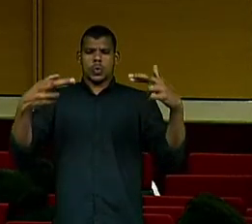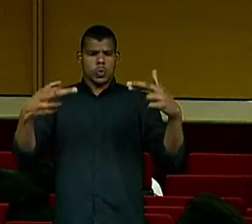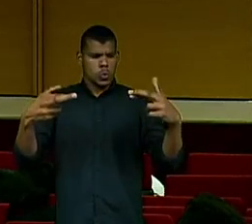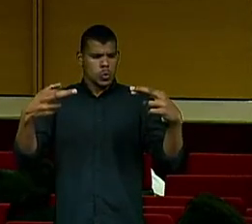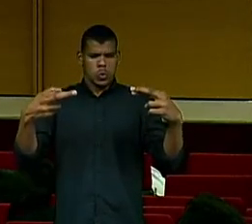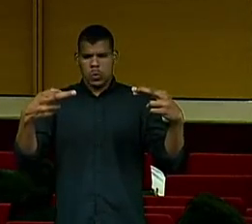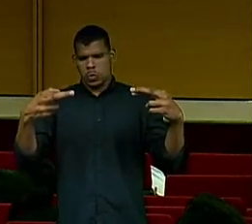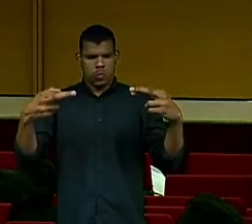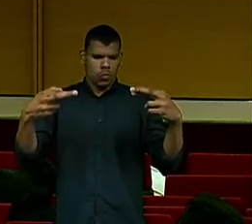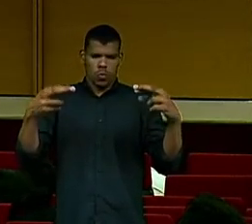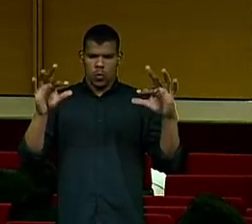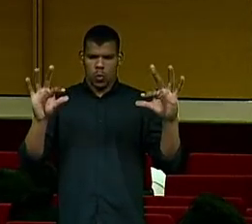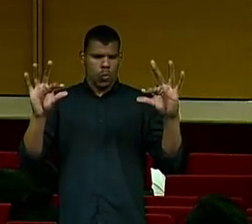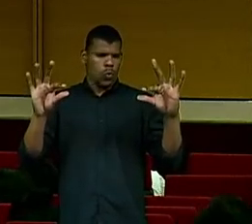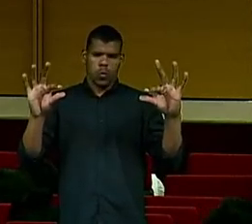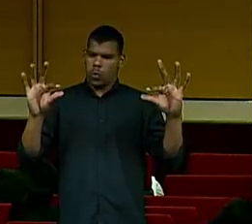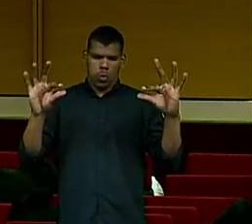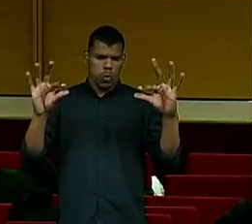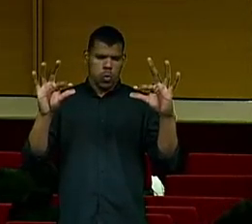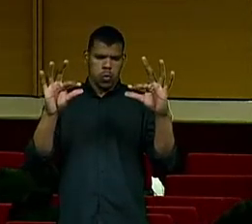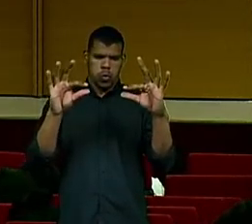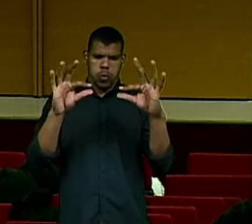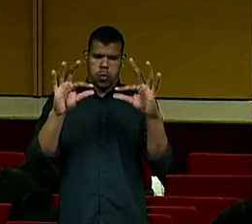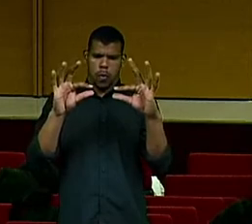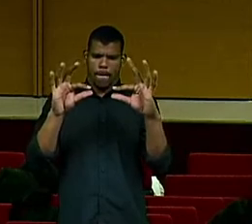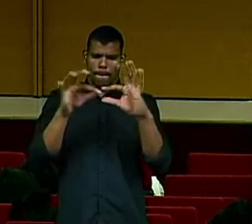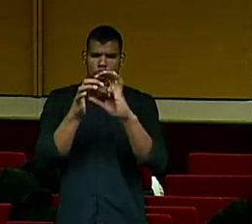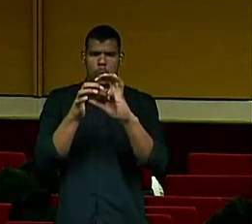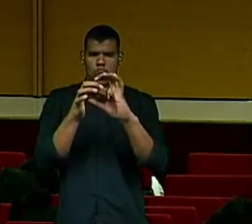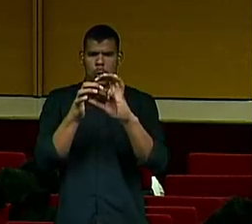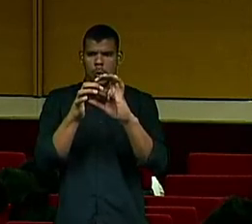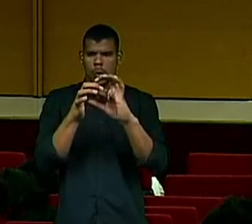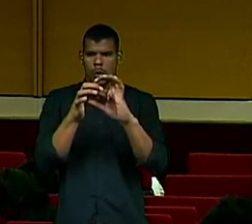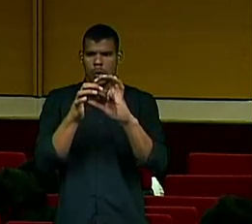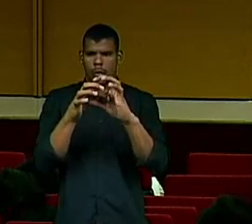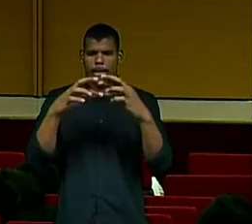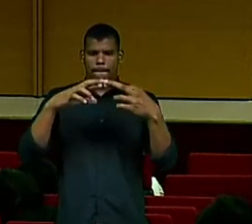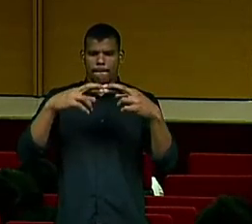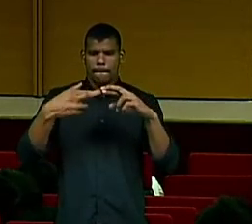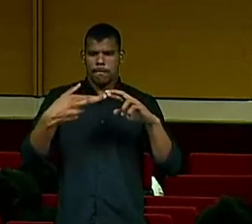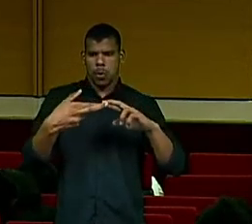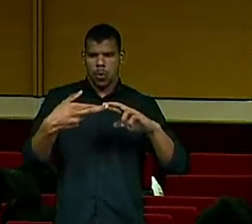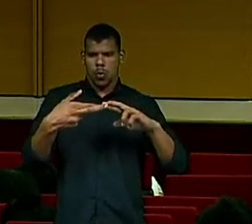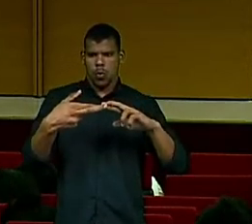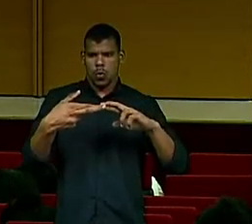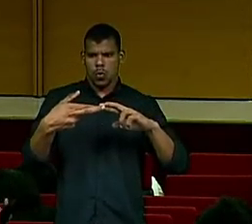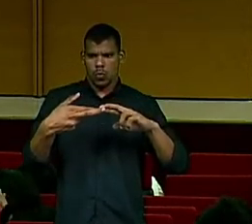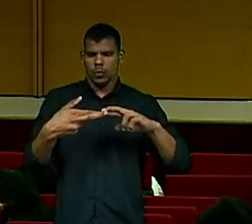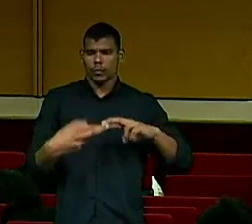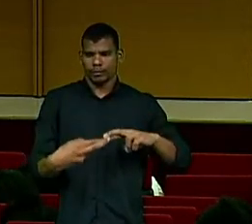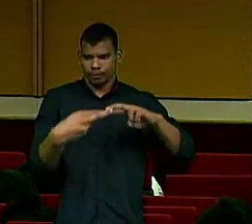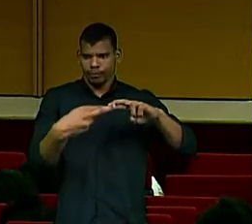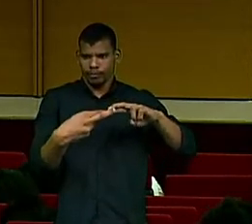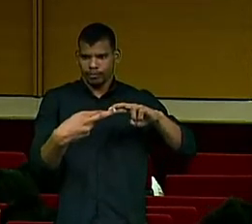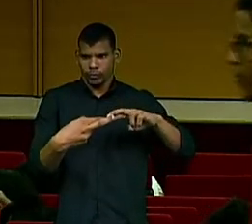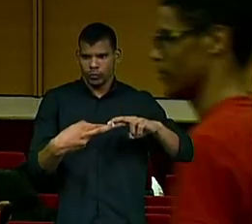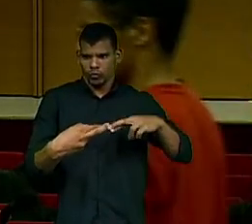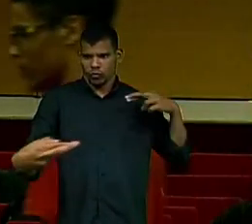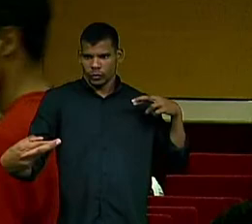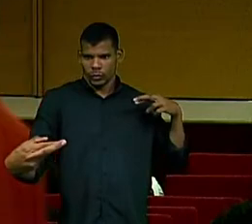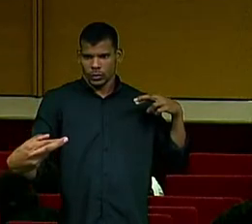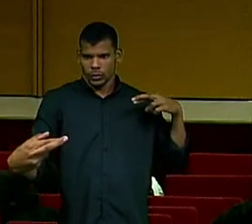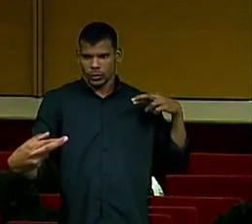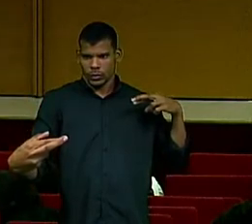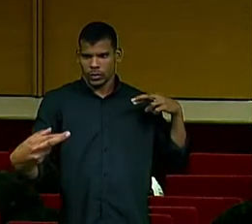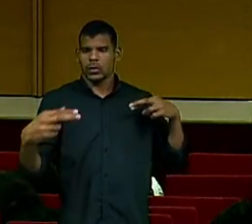proteína luciferase que é o que faz a bioluminescência ele brilhar emitir luz mas espera aí